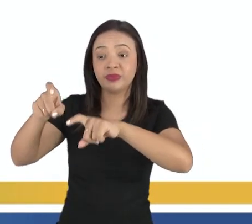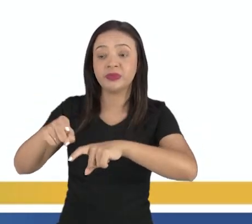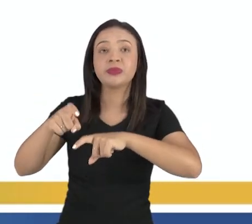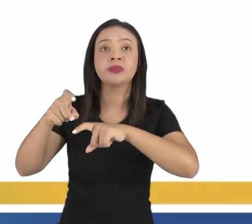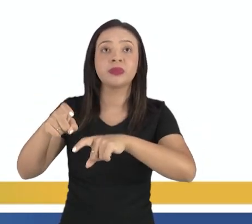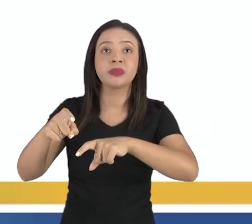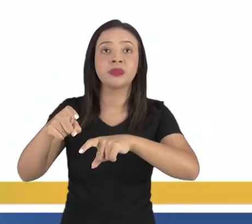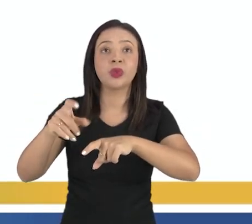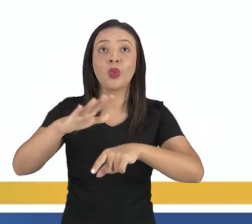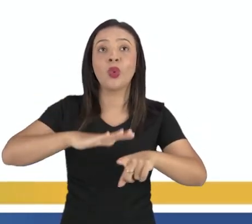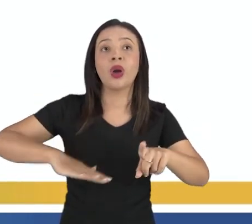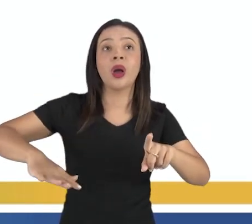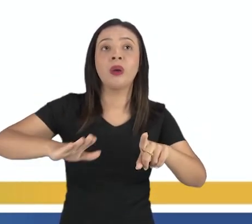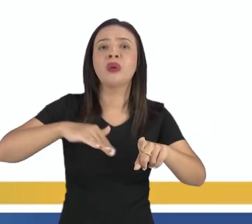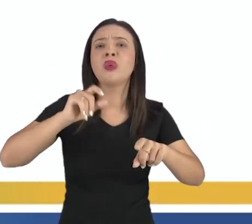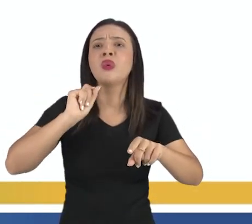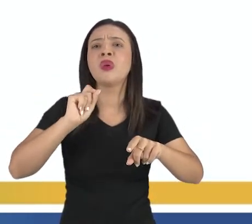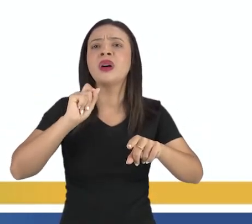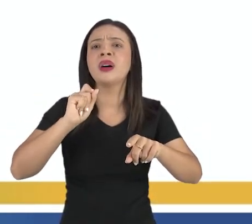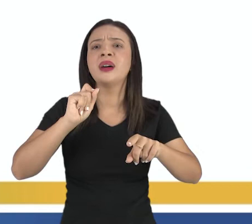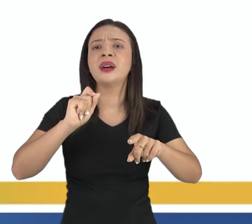processo, o campo era quem